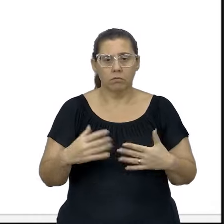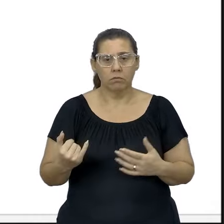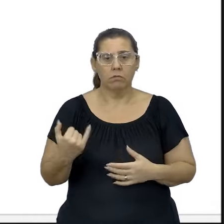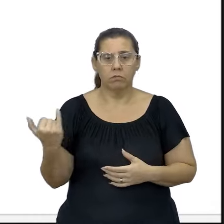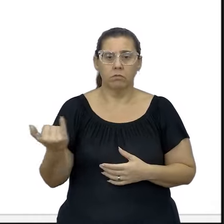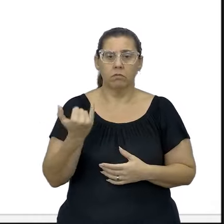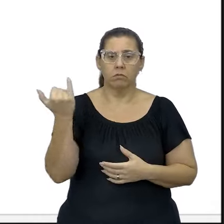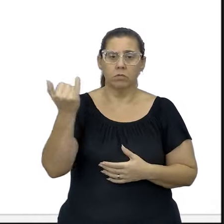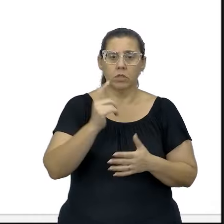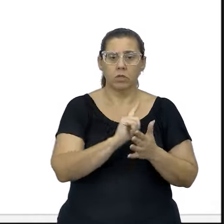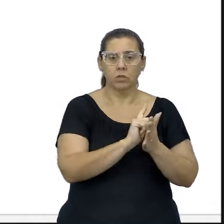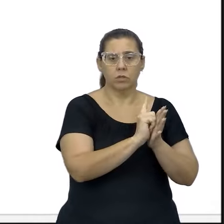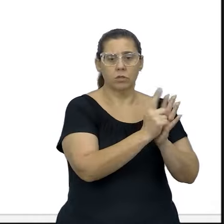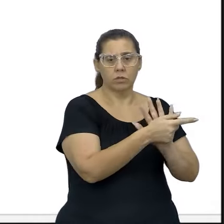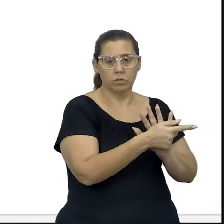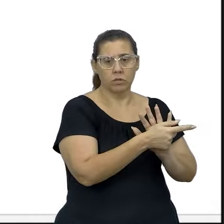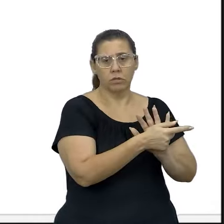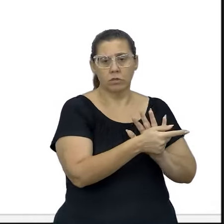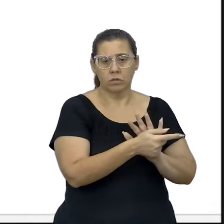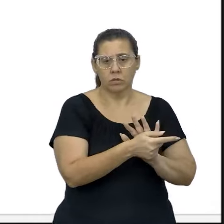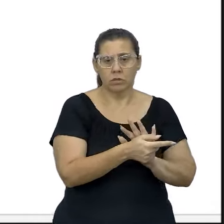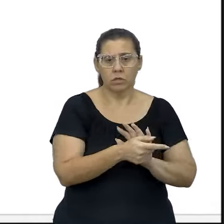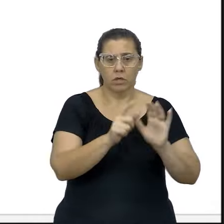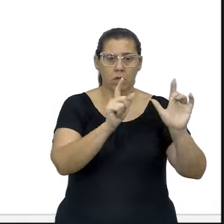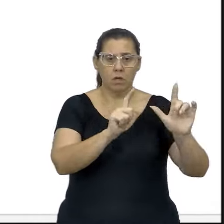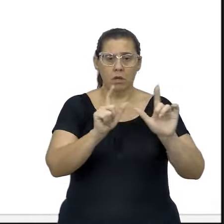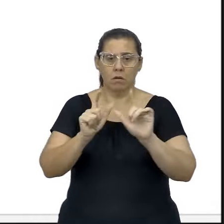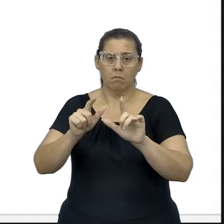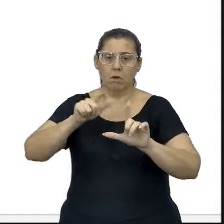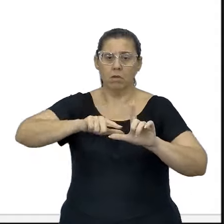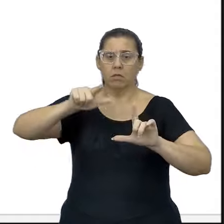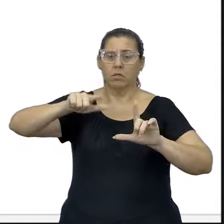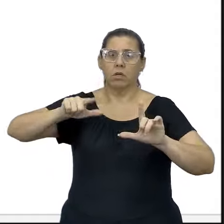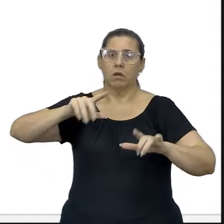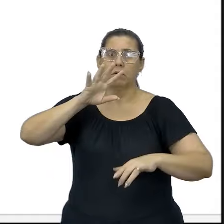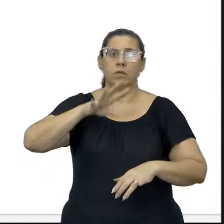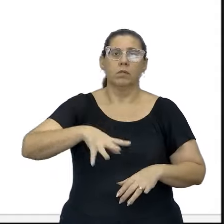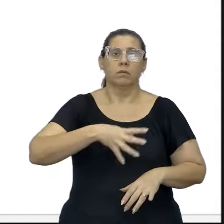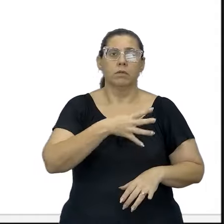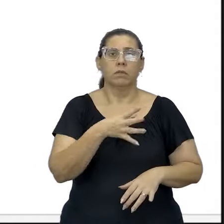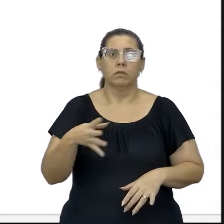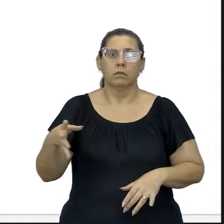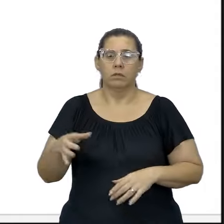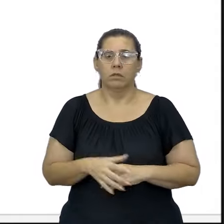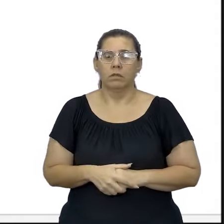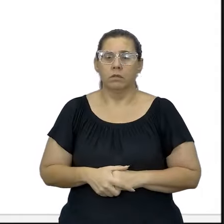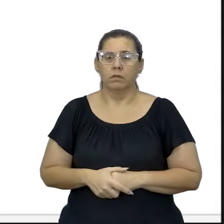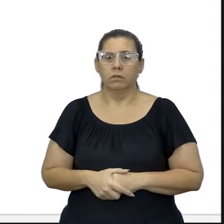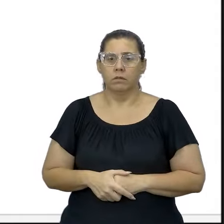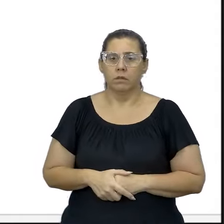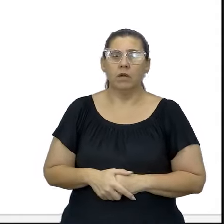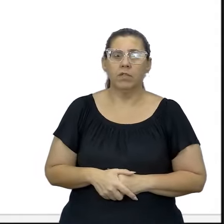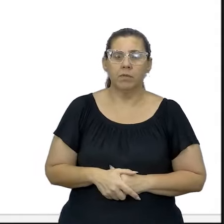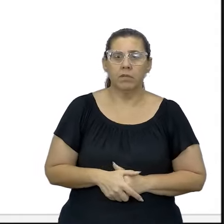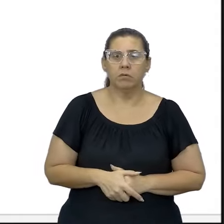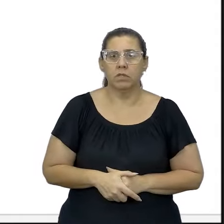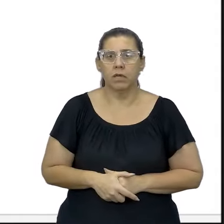pertinente, o gênero, né, as imagens, os gráficos e as tabelas. Tudo que